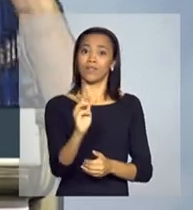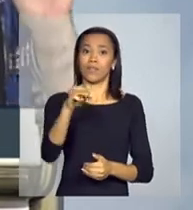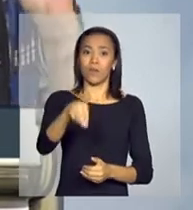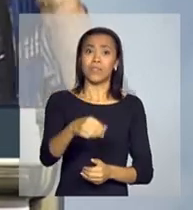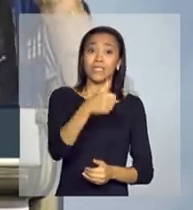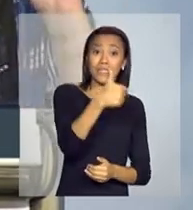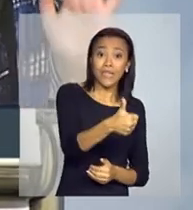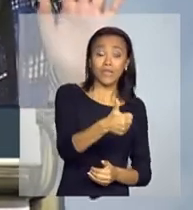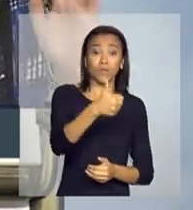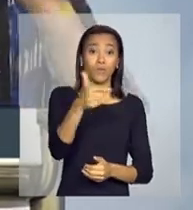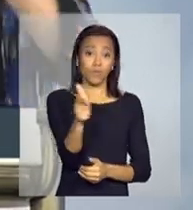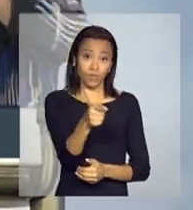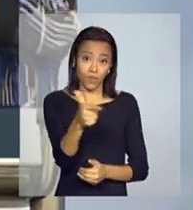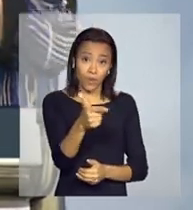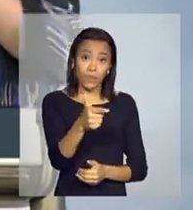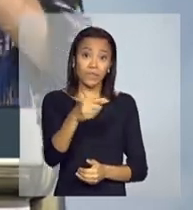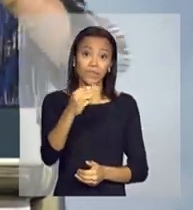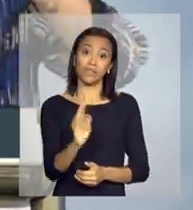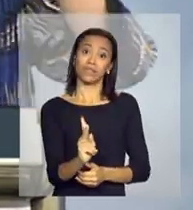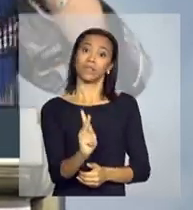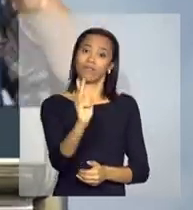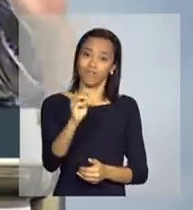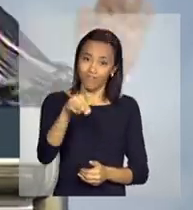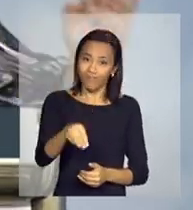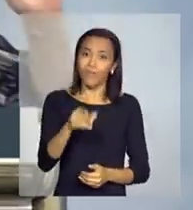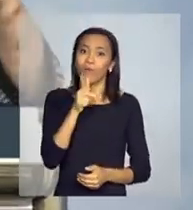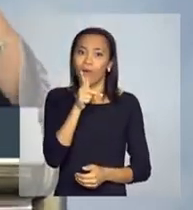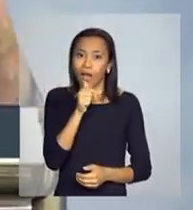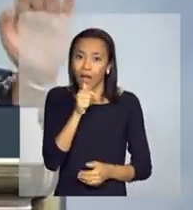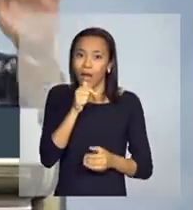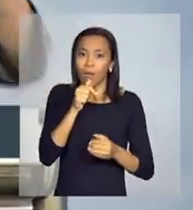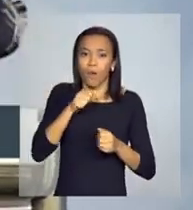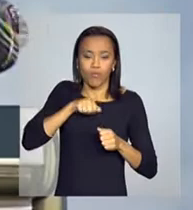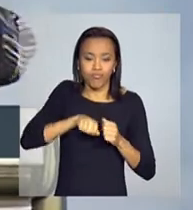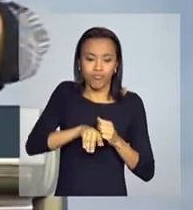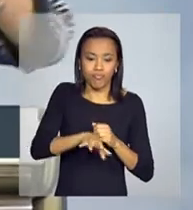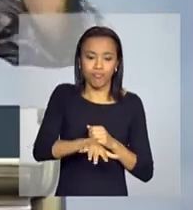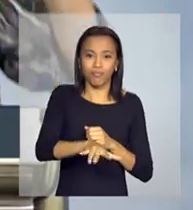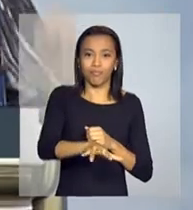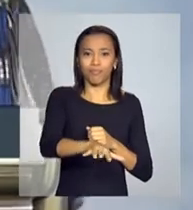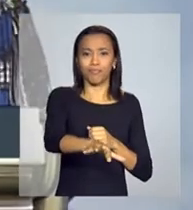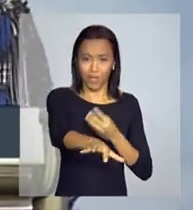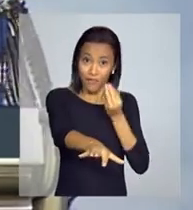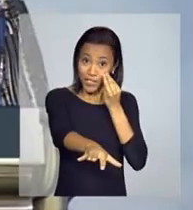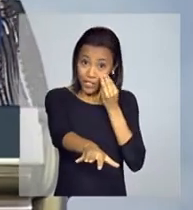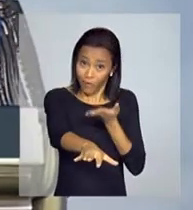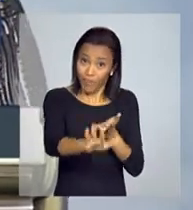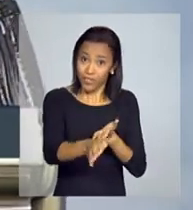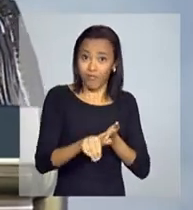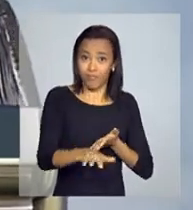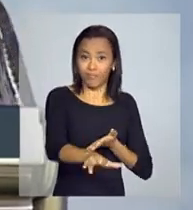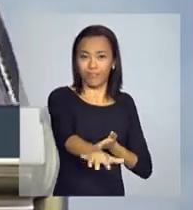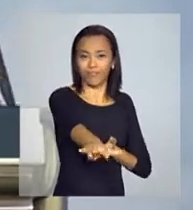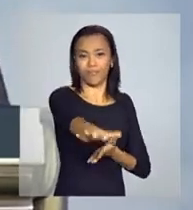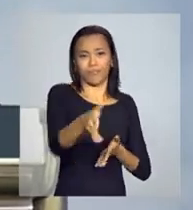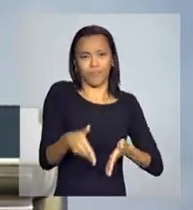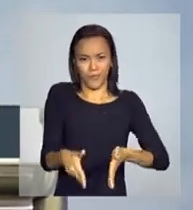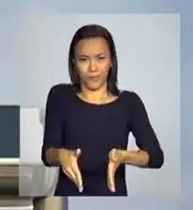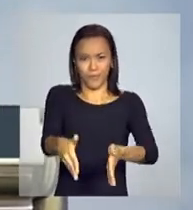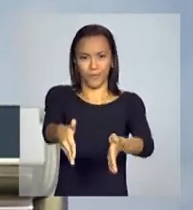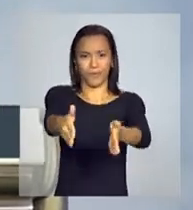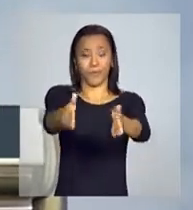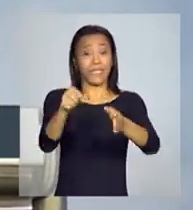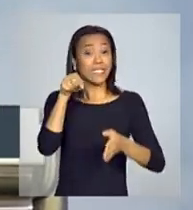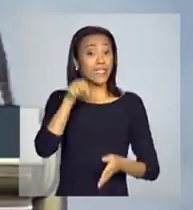122 quilômetros com a água correndo desse jeito que vocês estão vendo. E